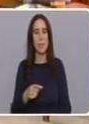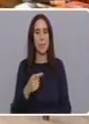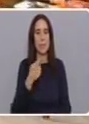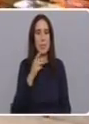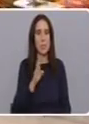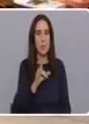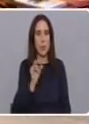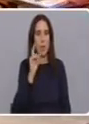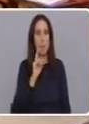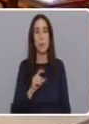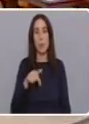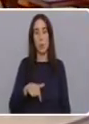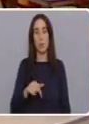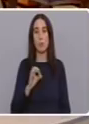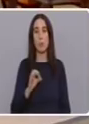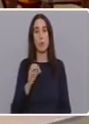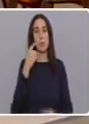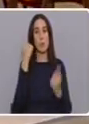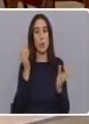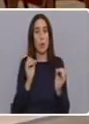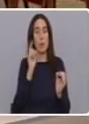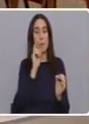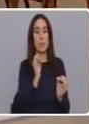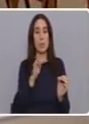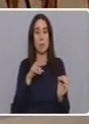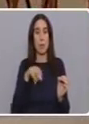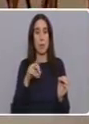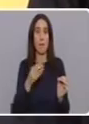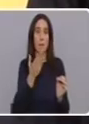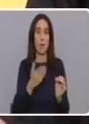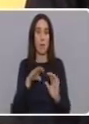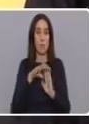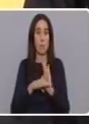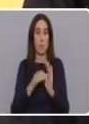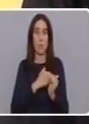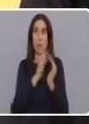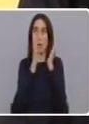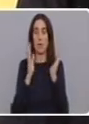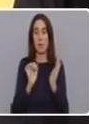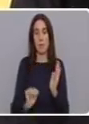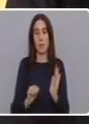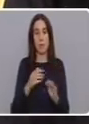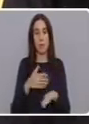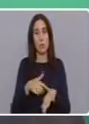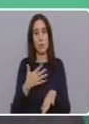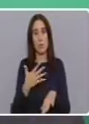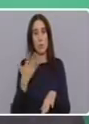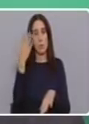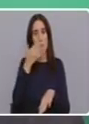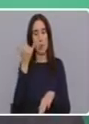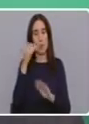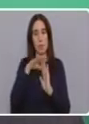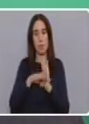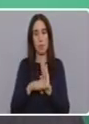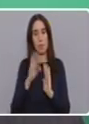hoje, excepcionalmente, não há espetáculo, porque a nossa Simone vai estar num programa da casa, 5 para a meia-noite. Portanto, vejam